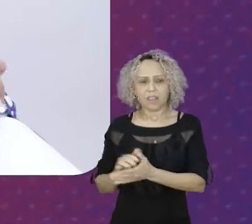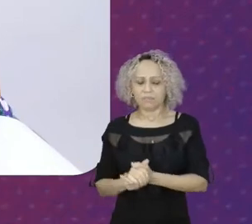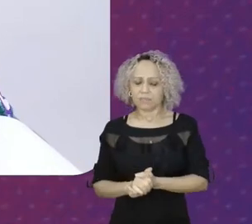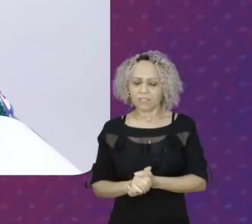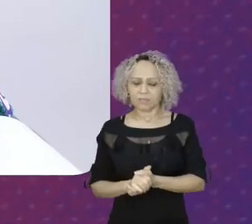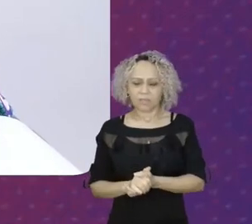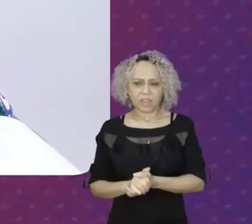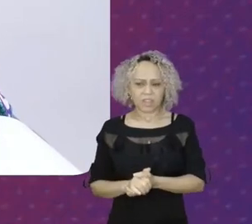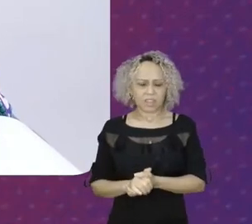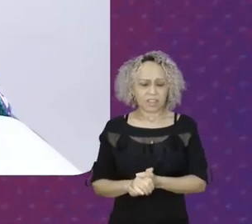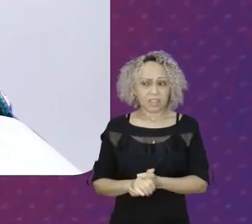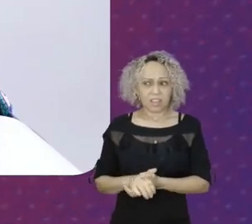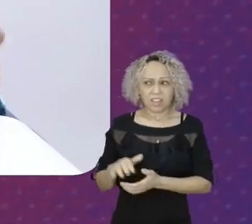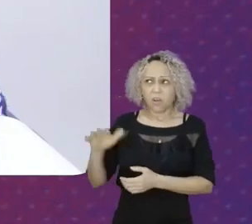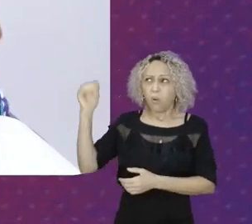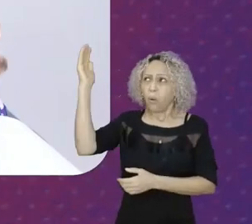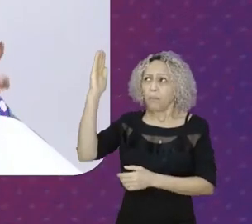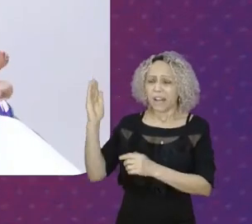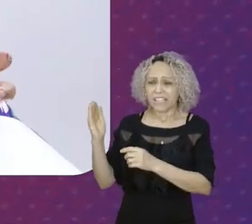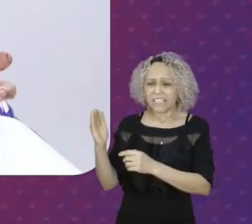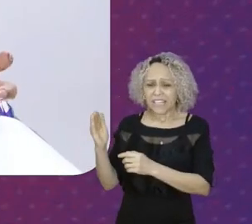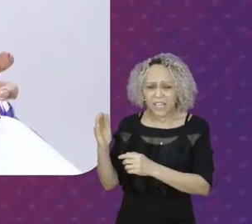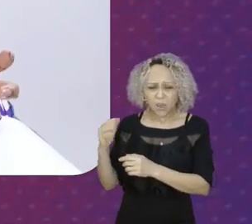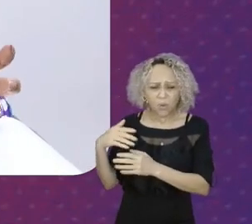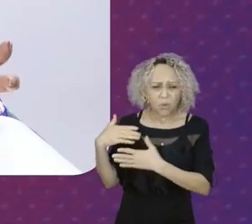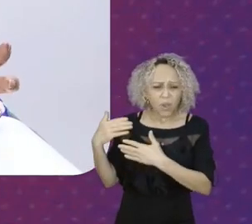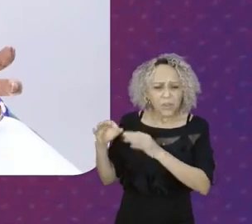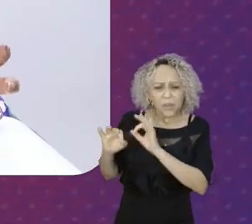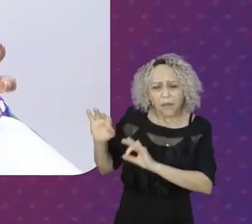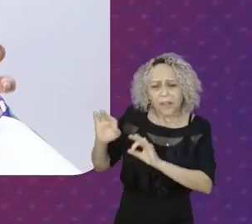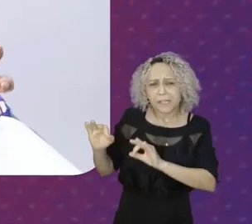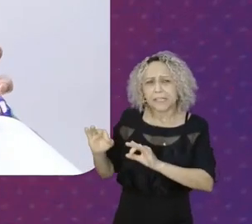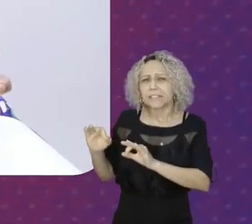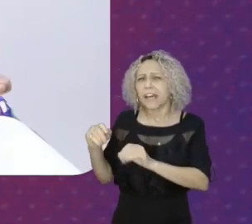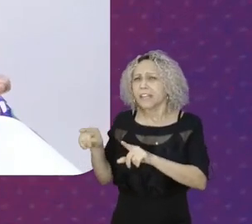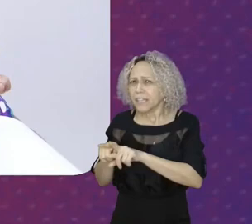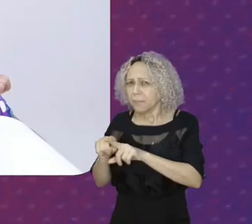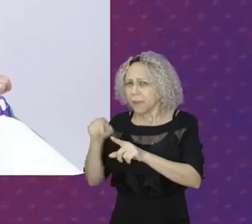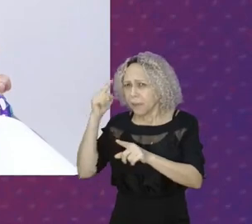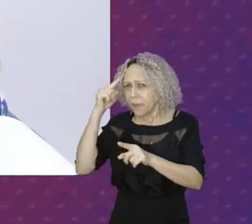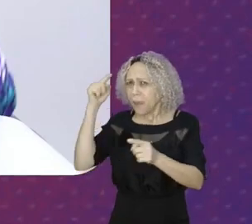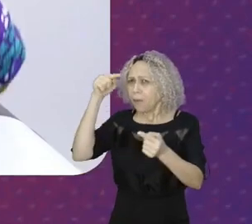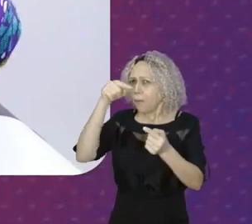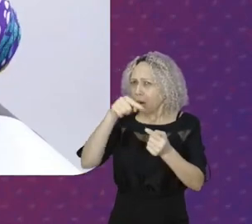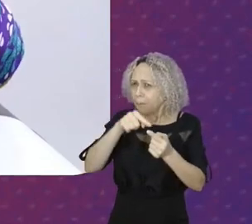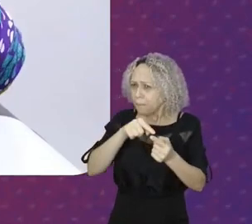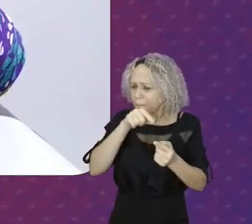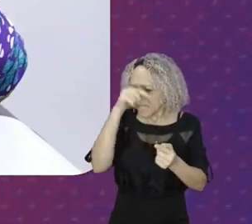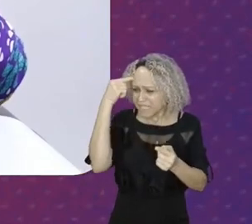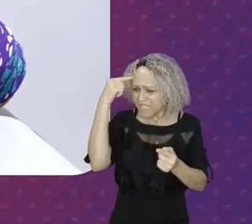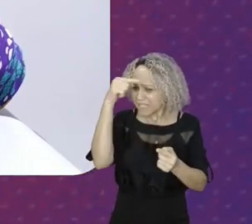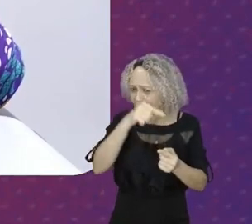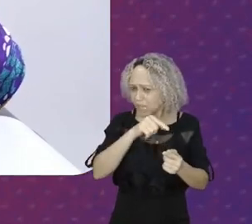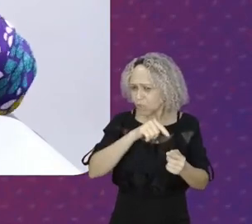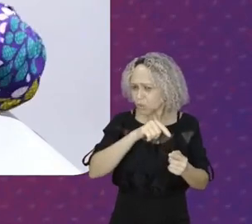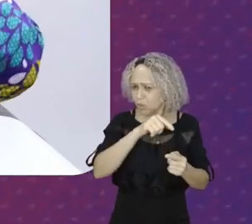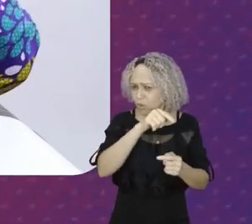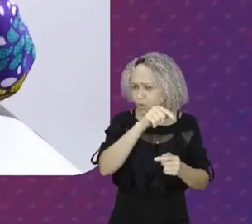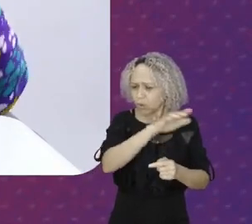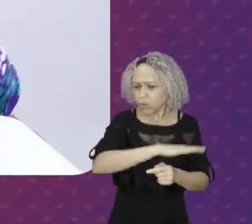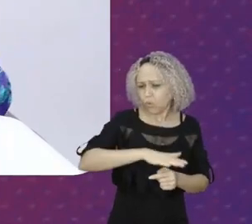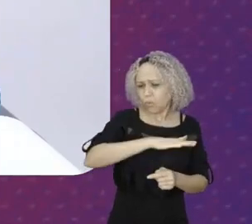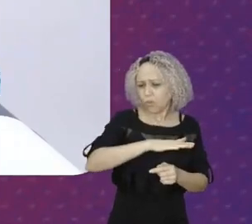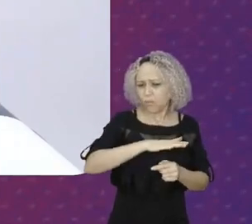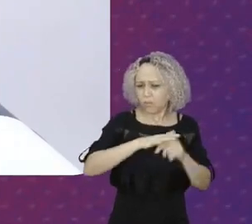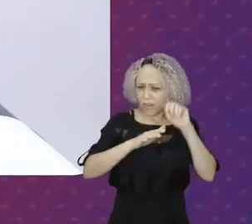fácil. Não é fácil, porque as pessoas que estão lá